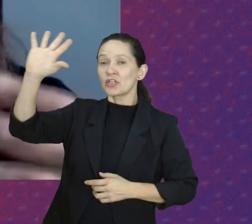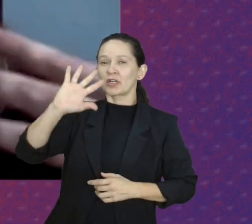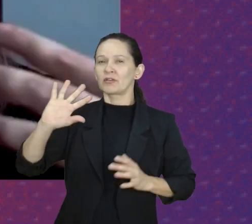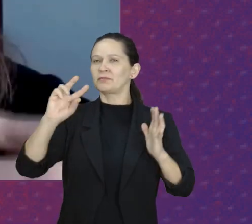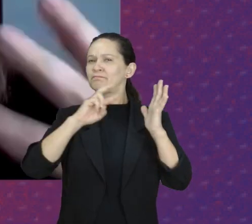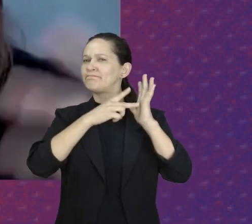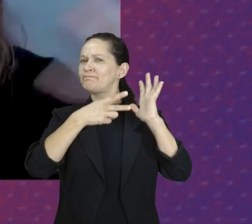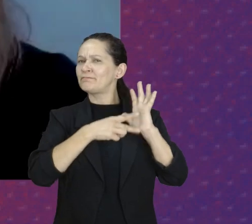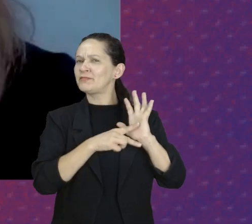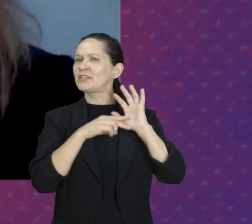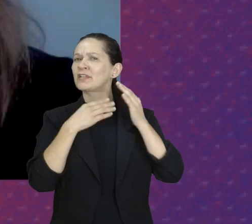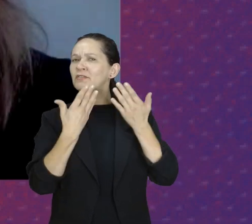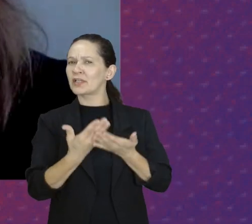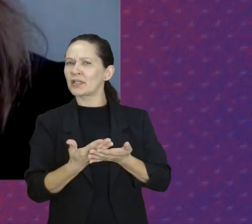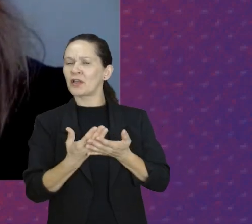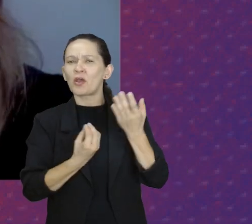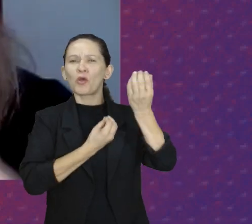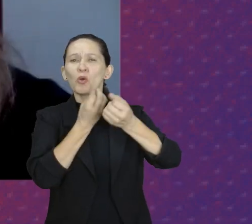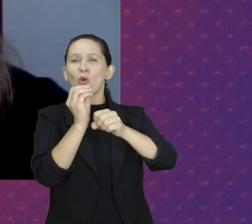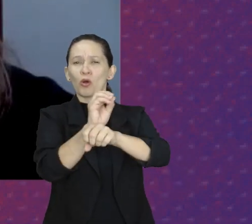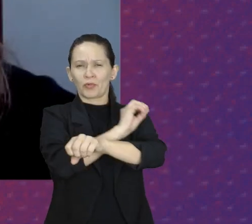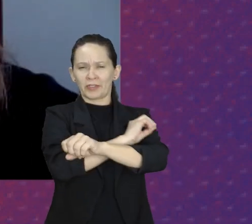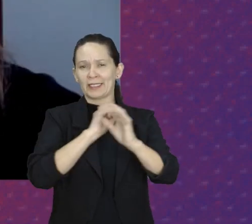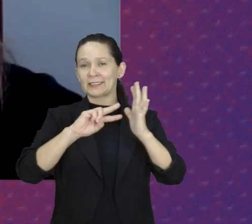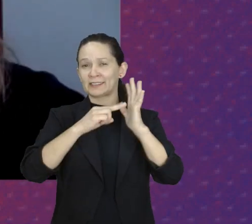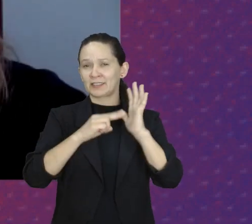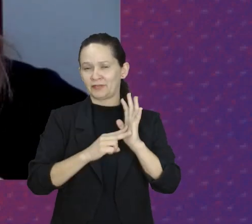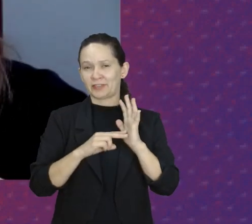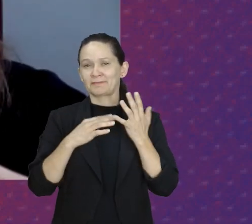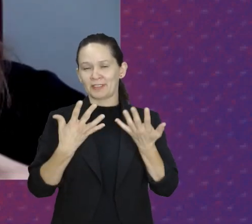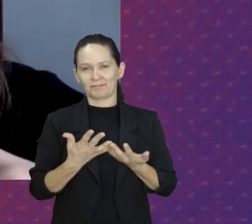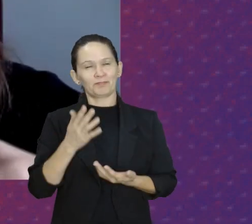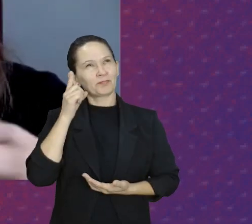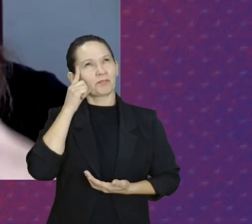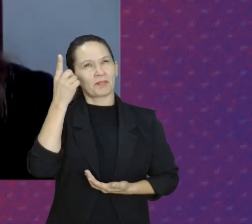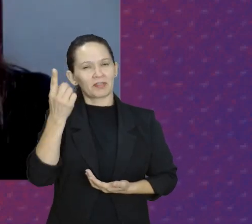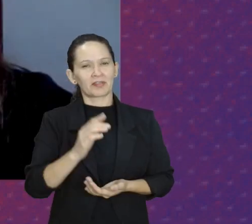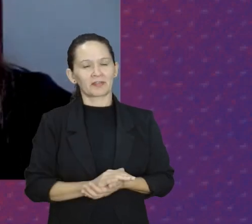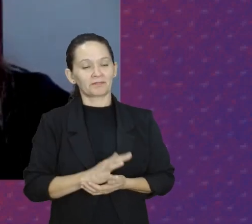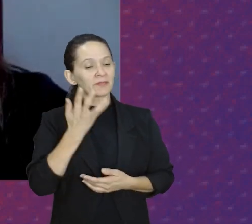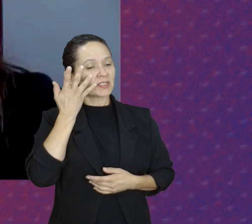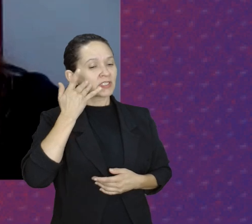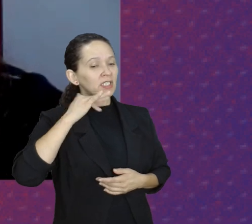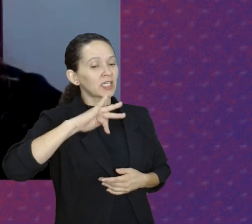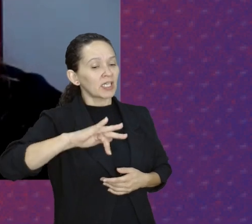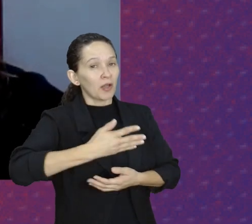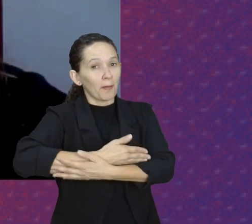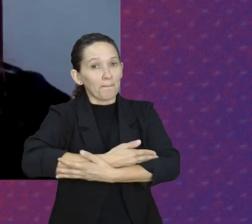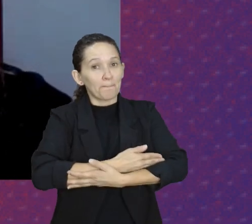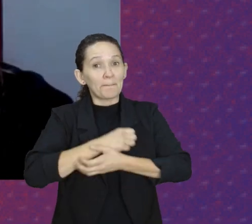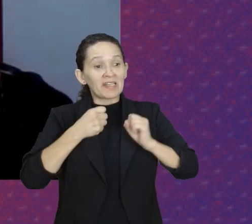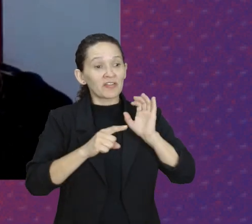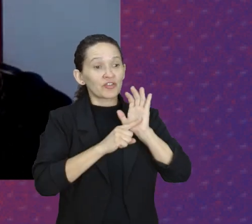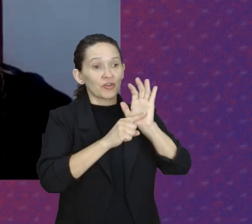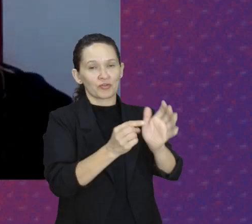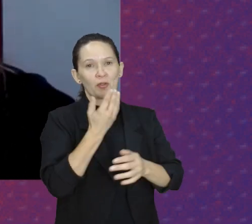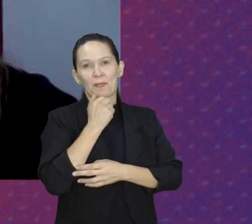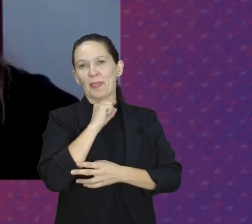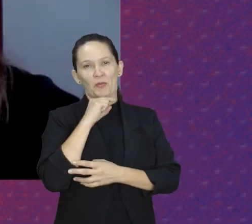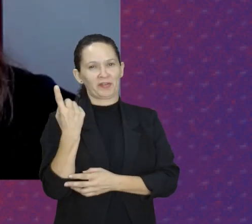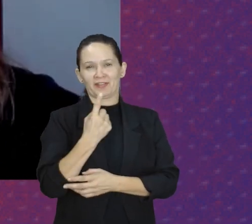são as pré-condições de cuidados. Então a gente pensa, bom, essa criança pequena precisa de ajuda para comer, ela não consegue